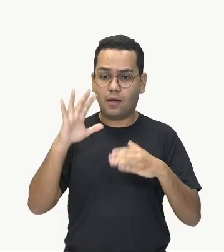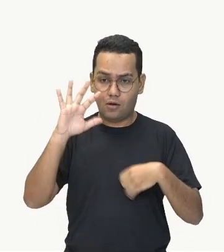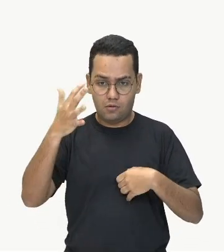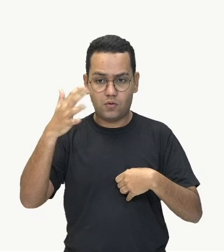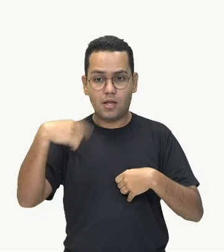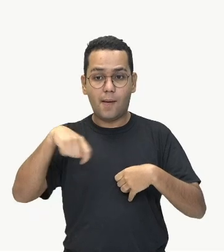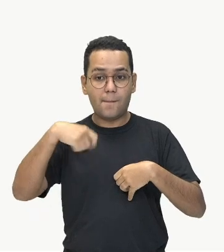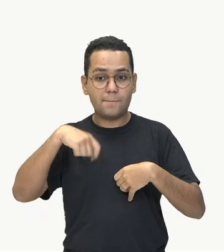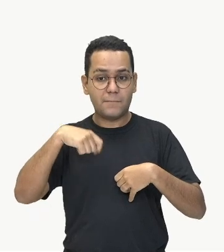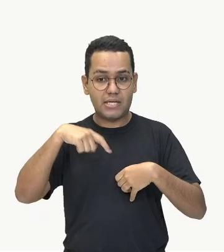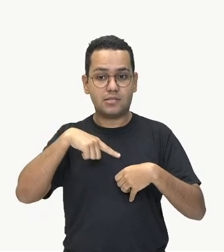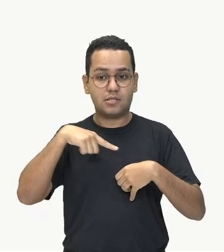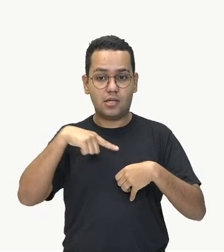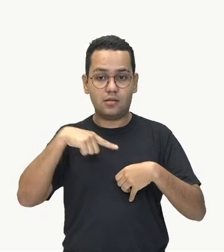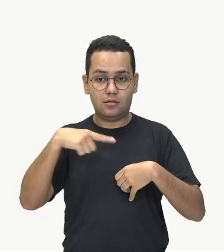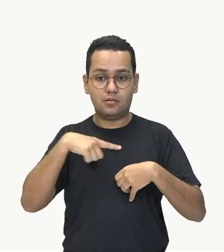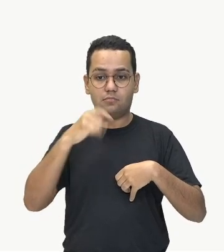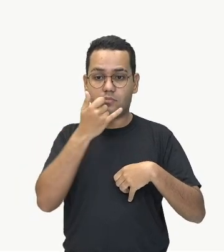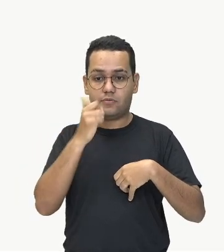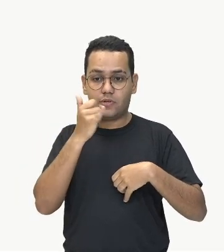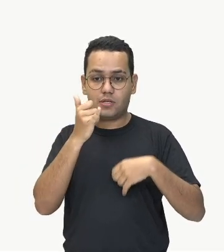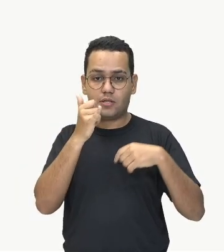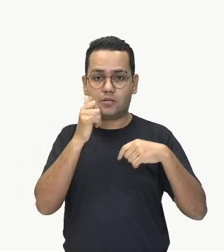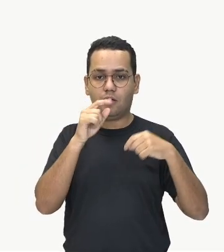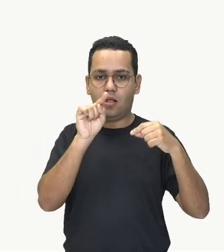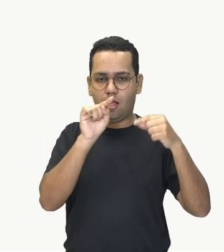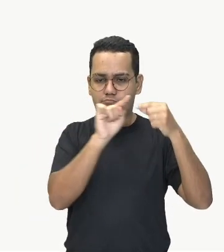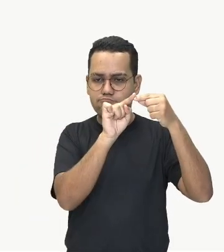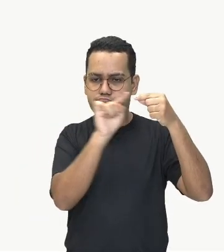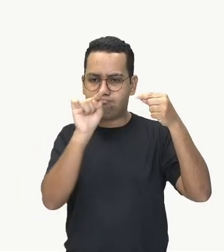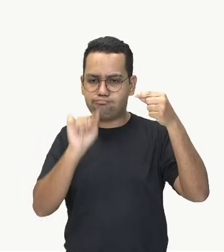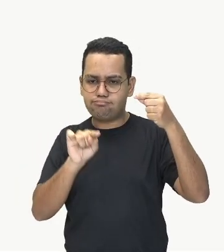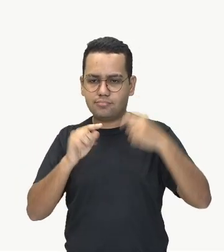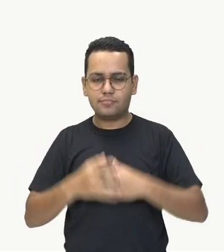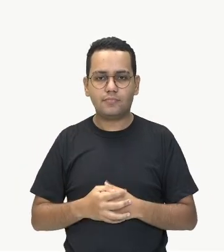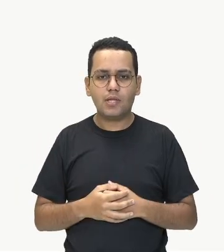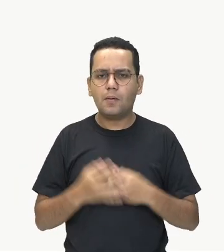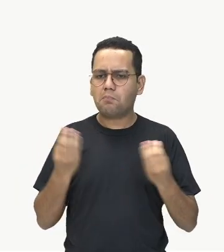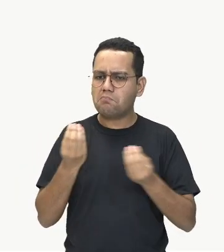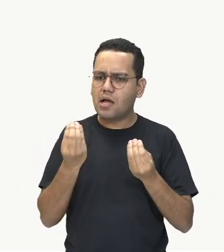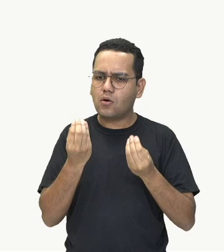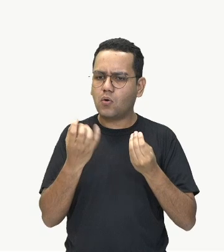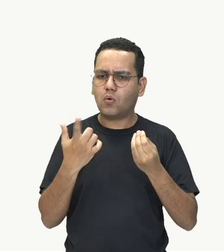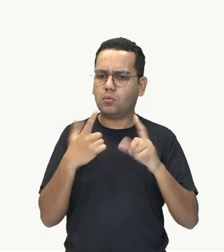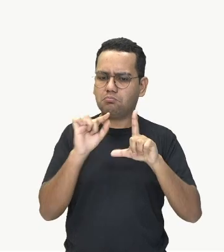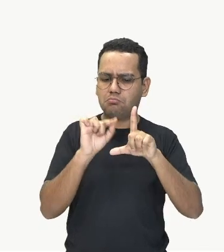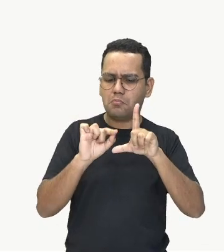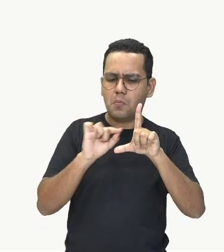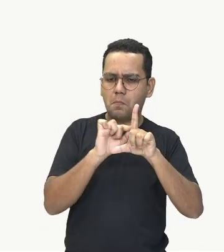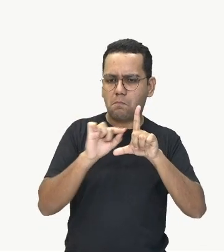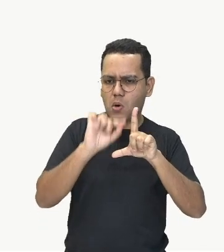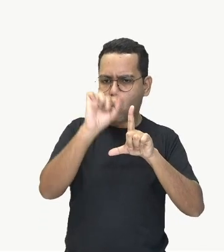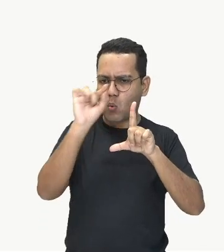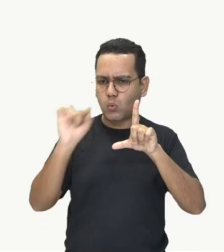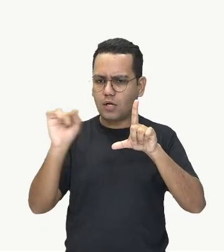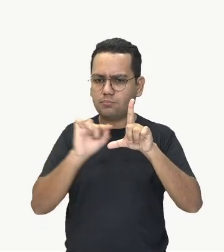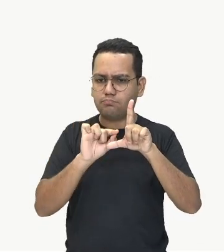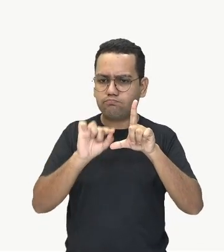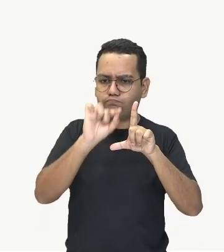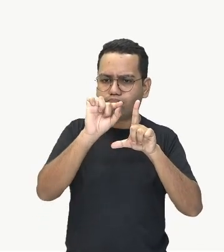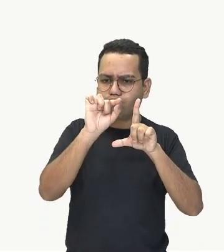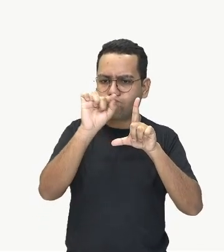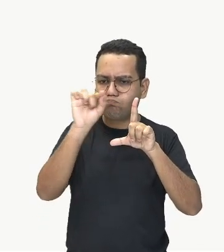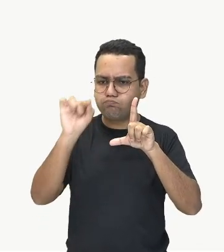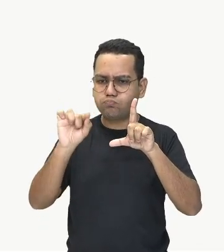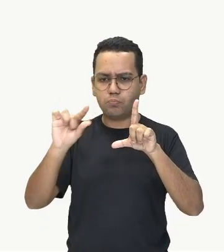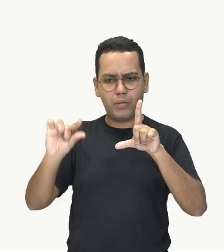tá essa montanha como é que eu posso diminuir essa montanha nós vamos falar daqui a pouco